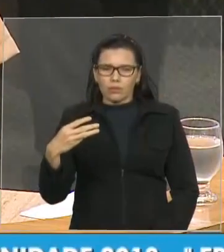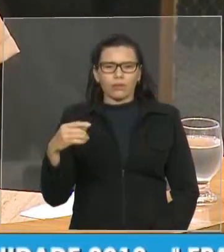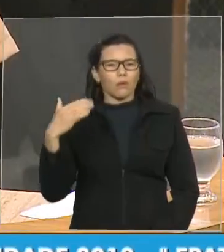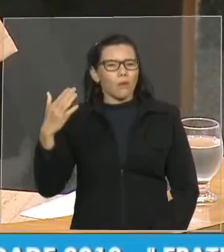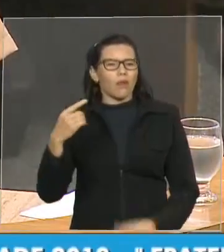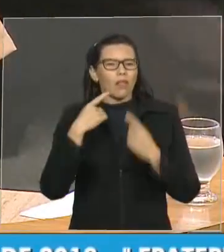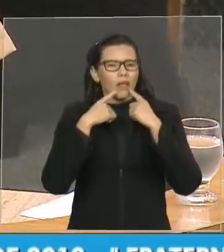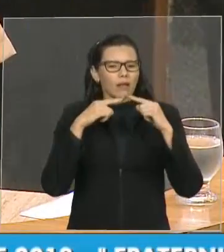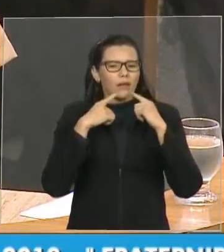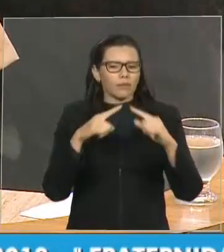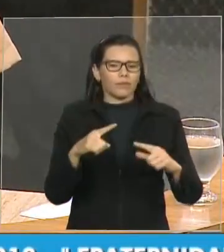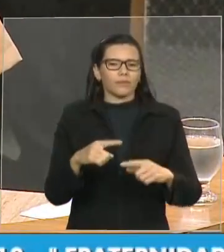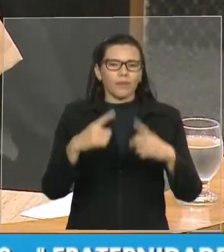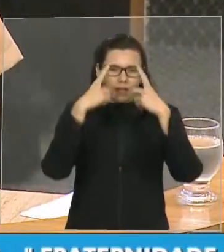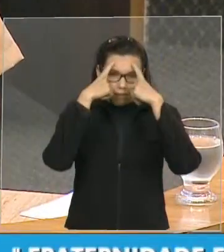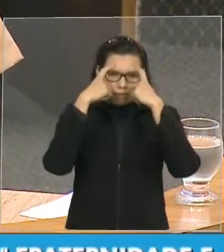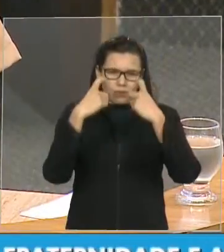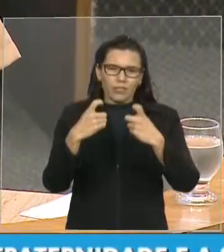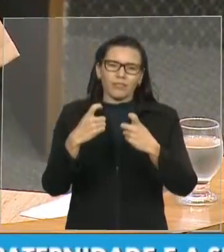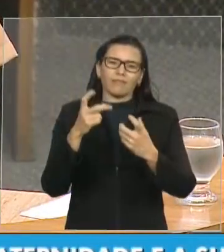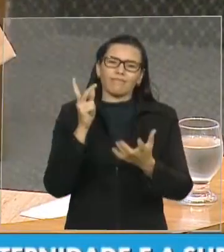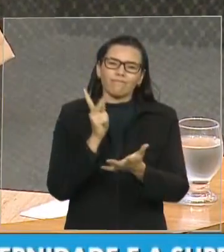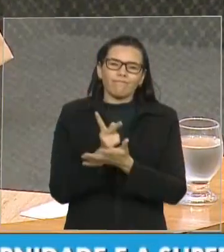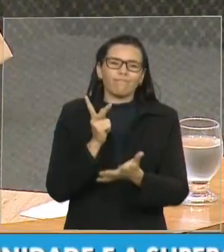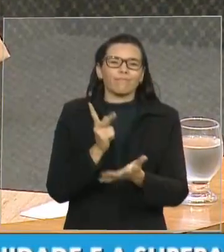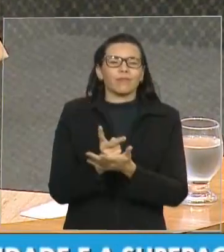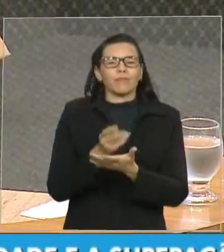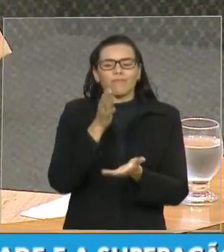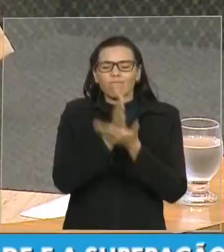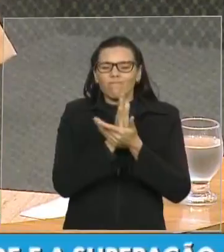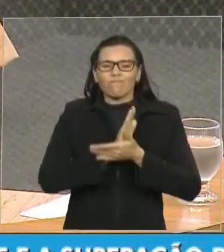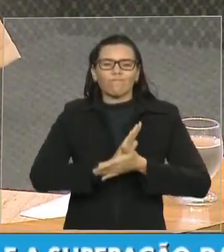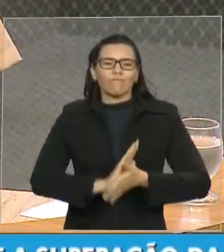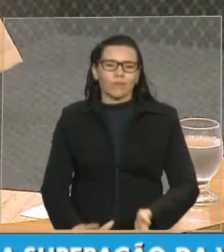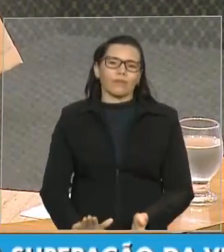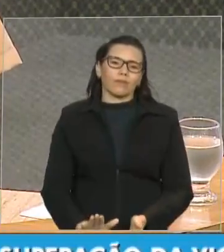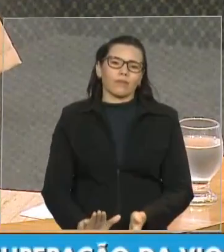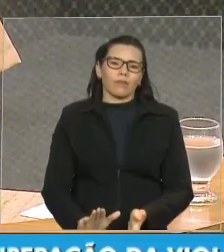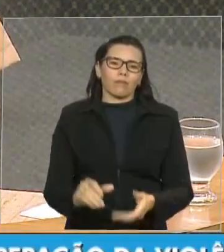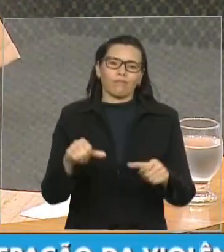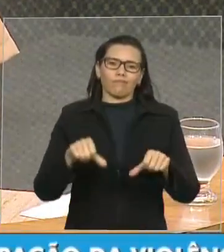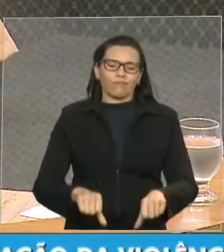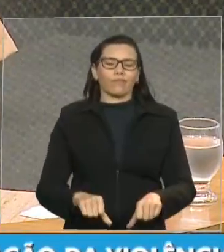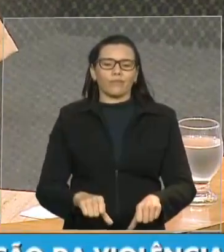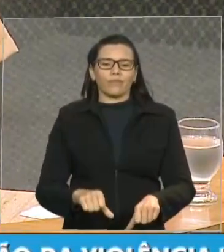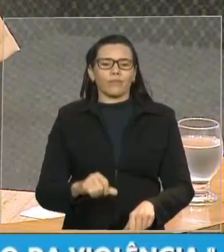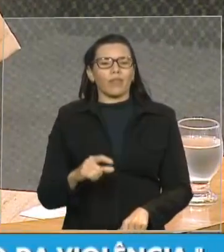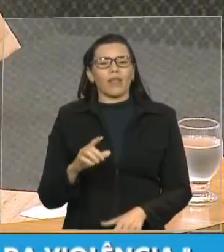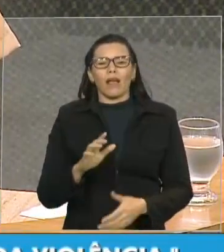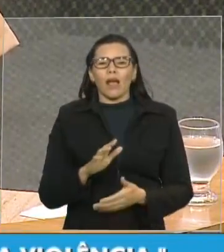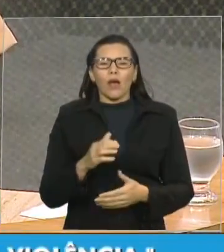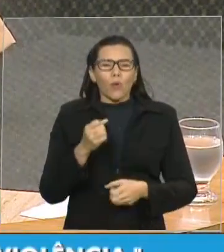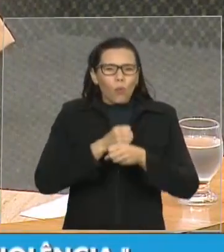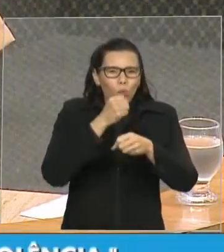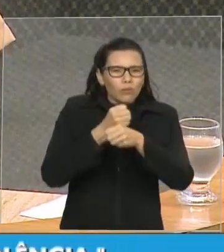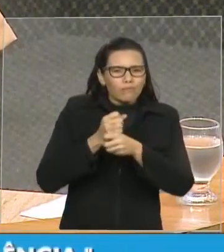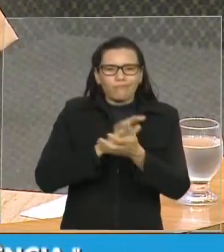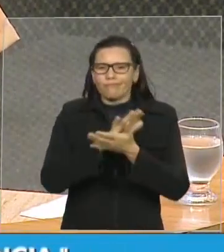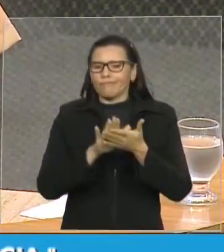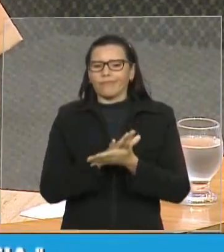só e sempre destrói, nada constrói. Só excita paixões, nunca as